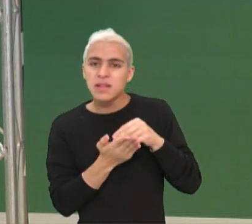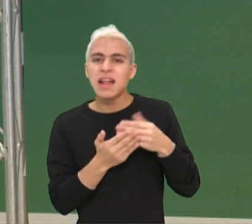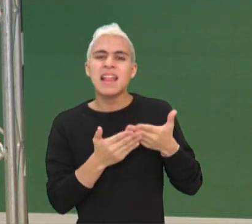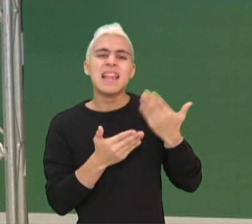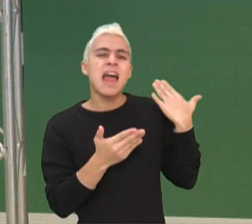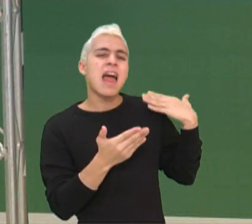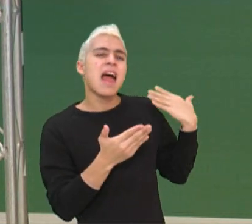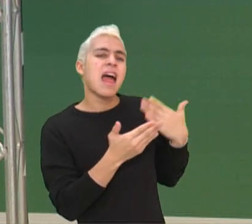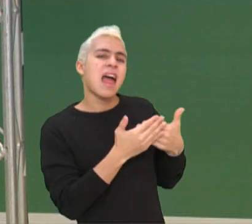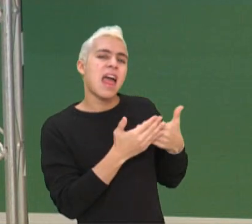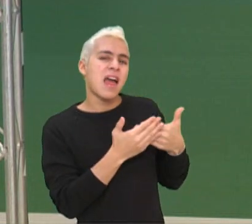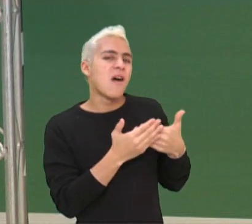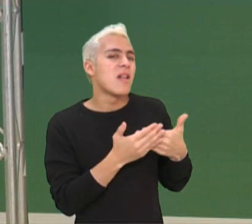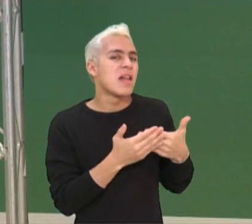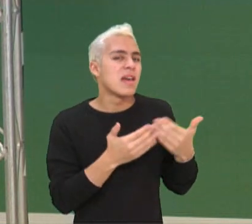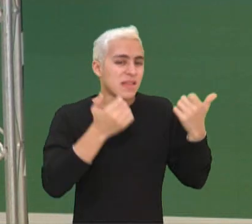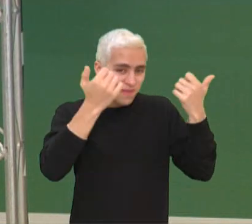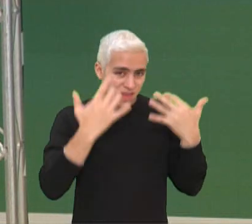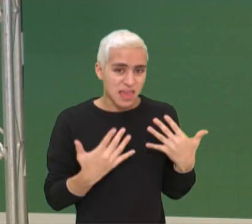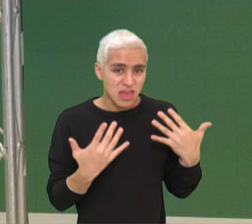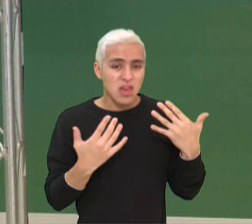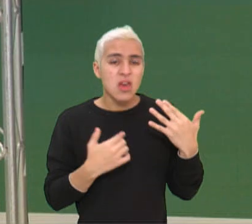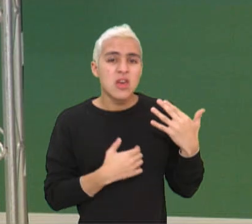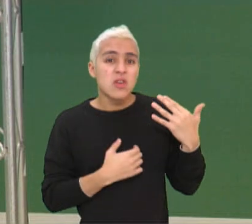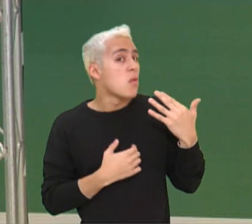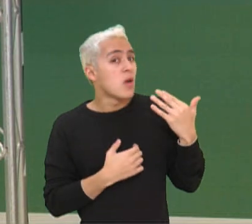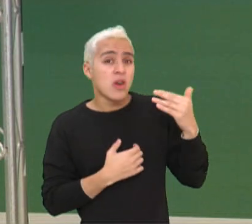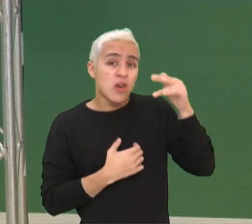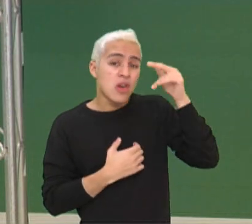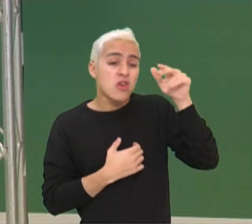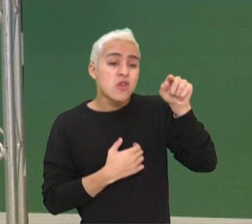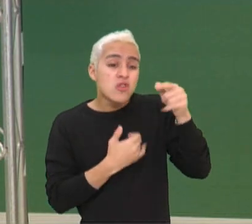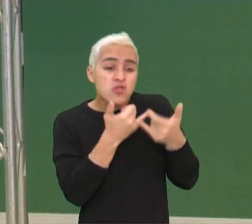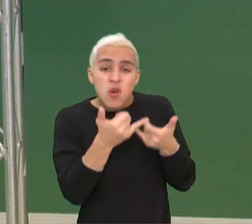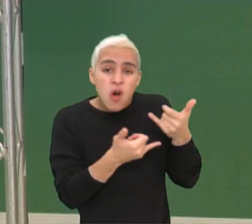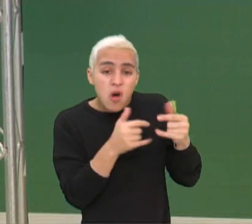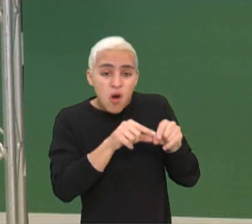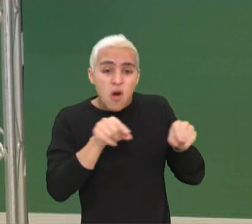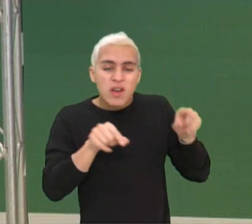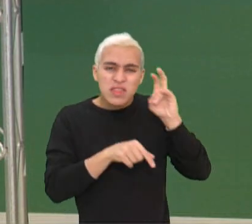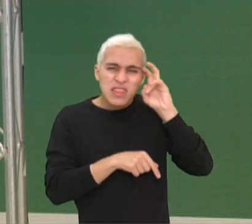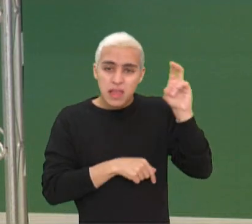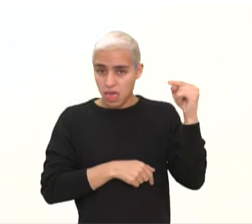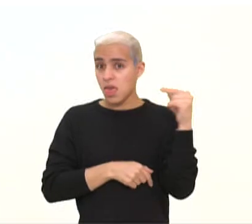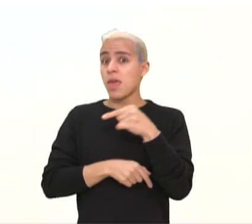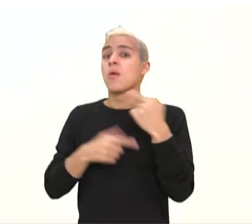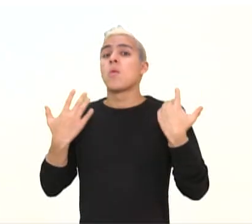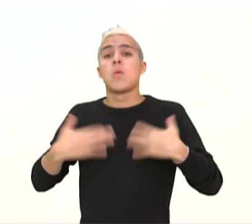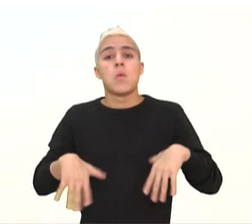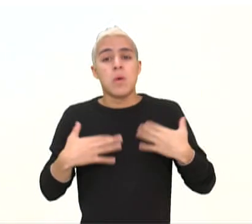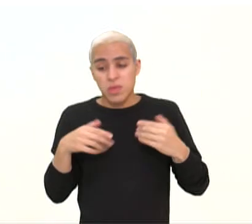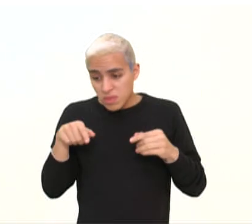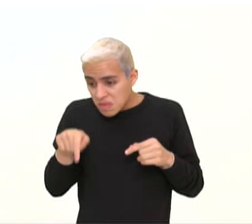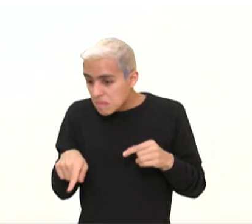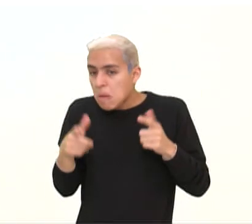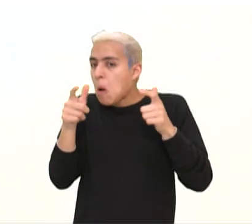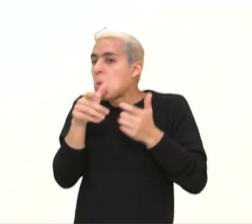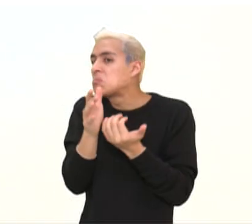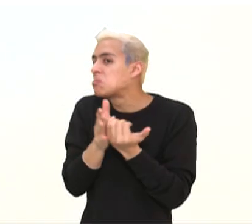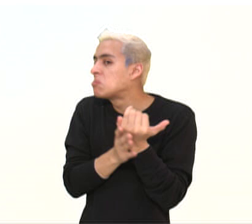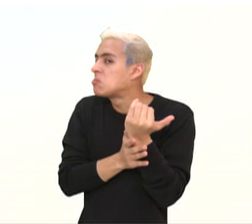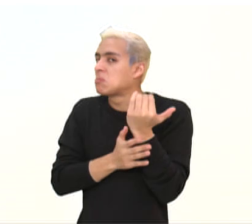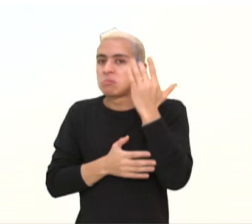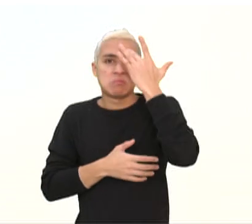outra aula, lá era jogos intelectuais. O xadrez é um jogo intelectual, né? O xadrez possui uma origem incerta. A